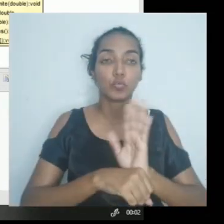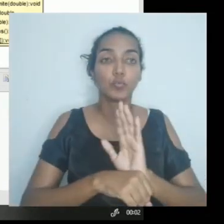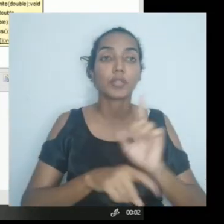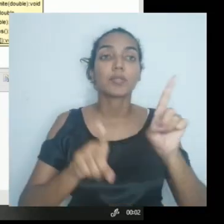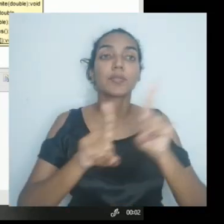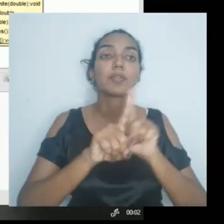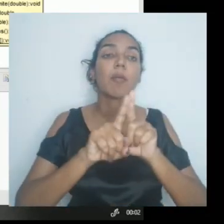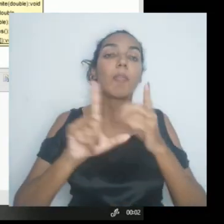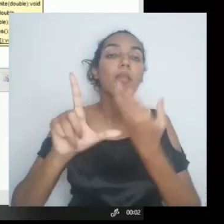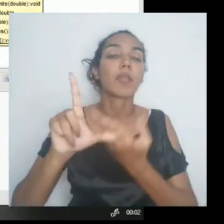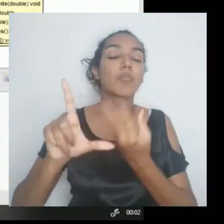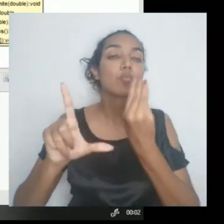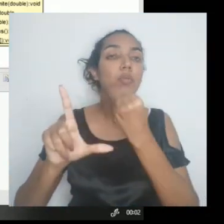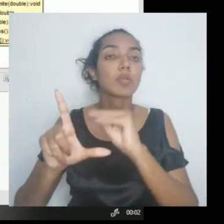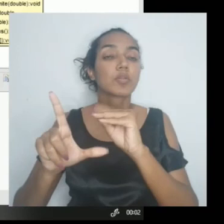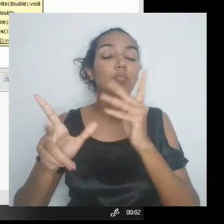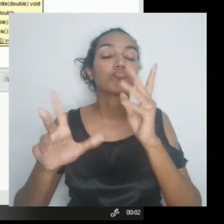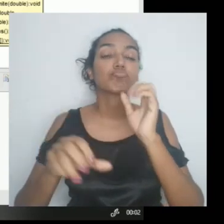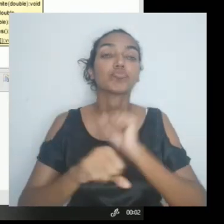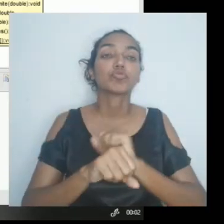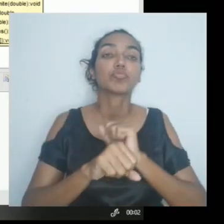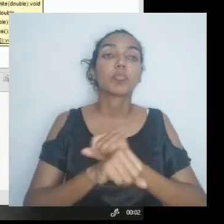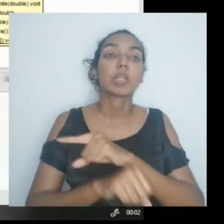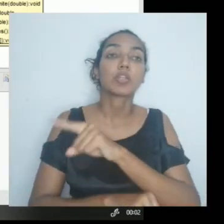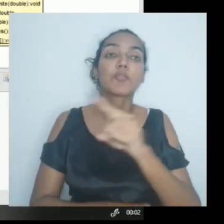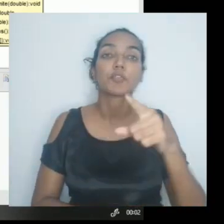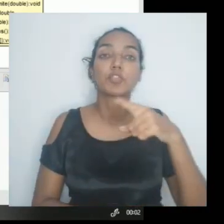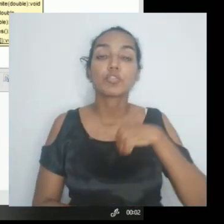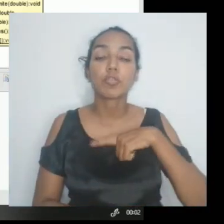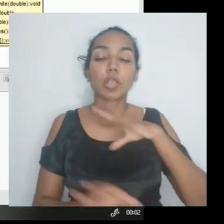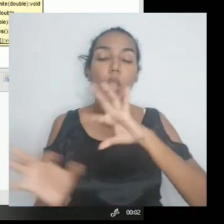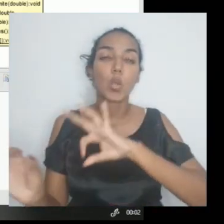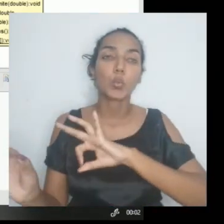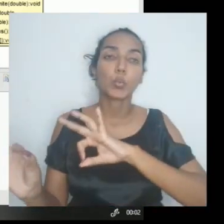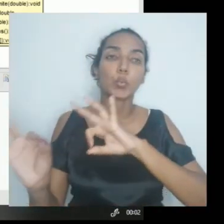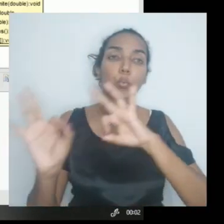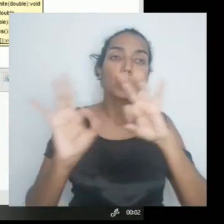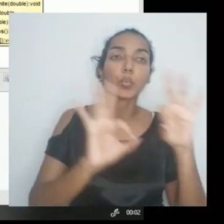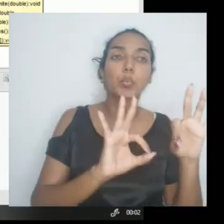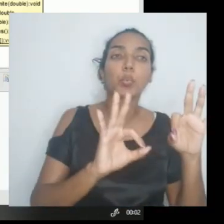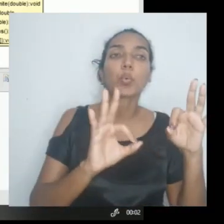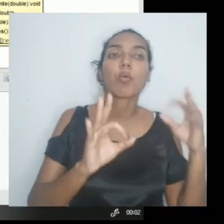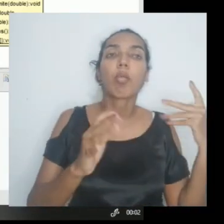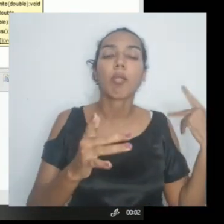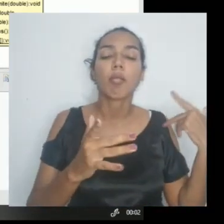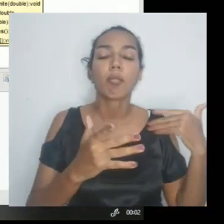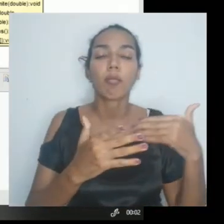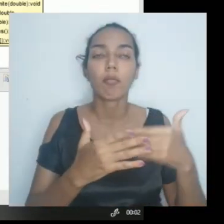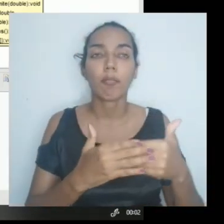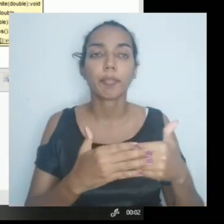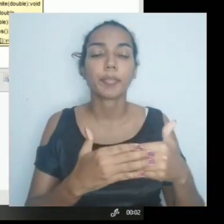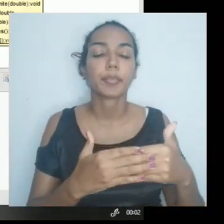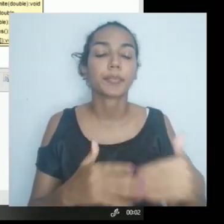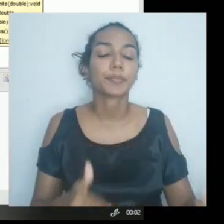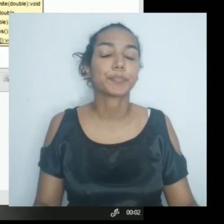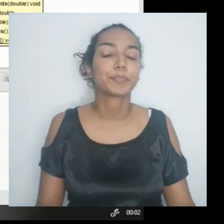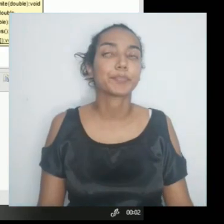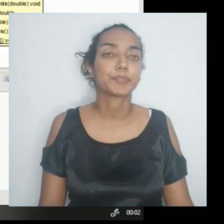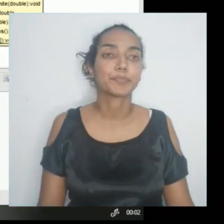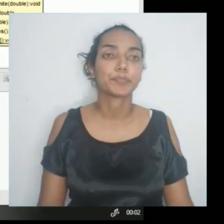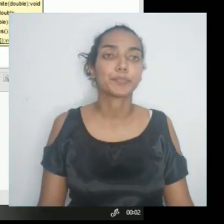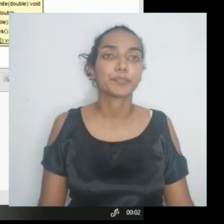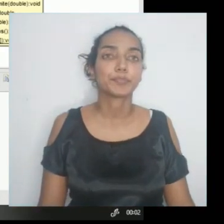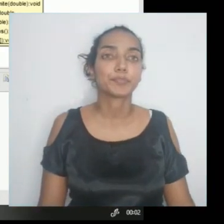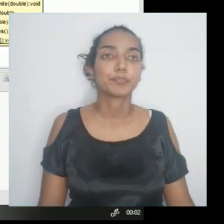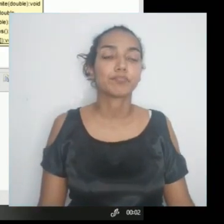agora. E se houve alguma dúvida, ficamos aí à